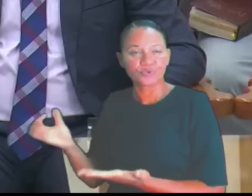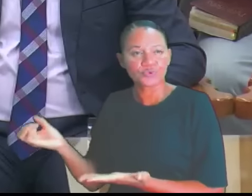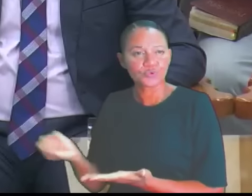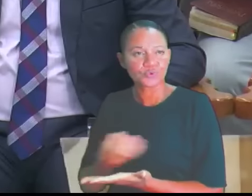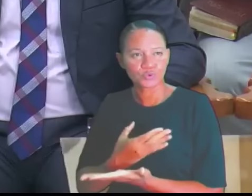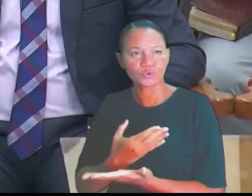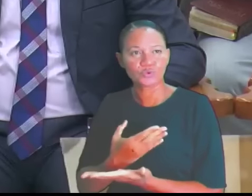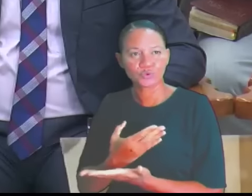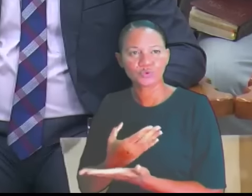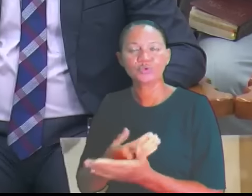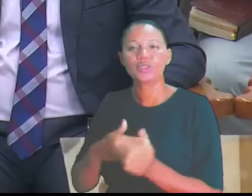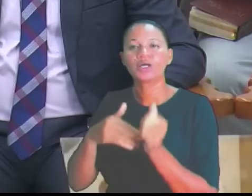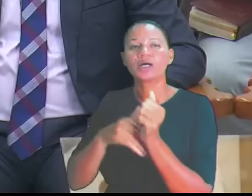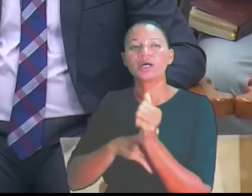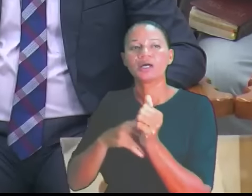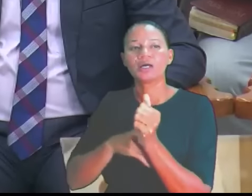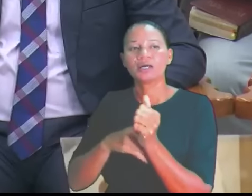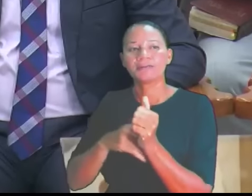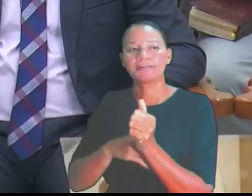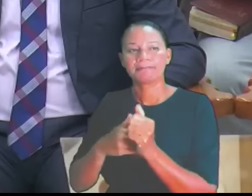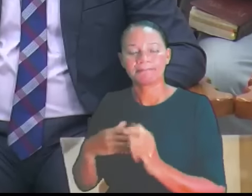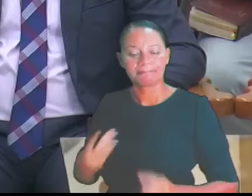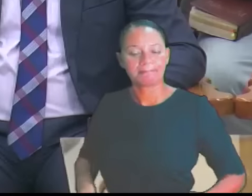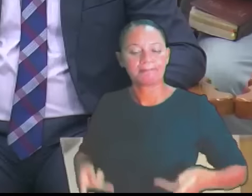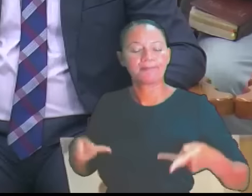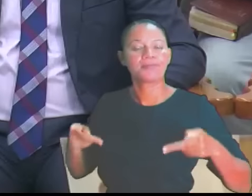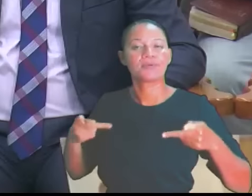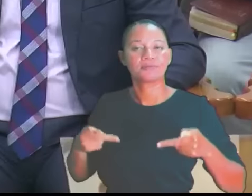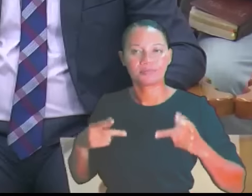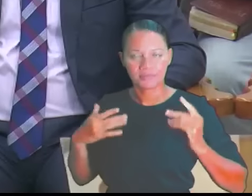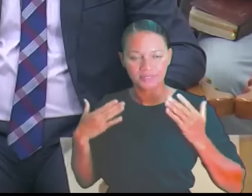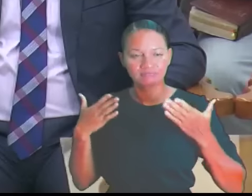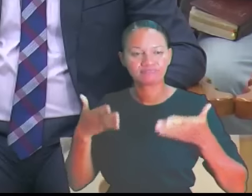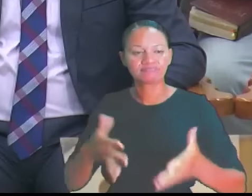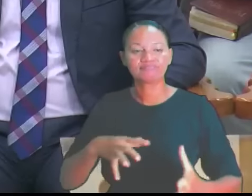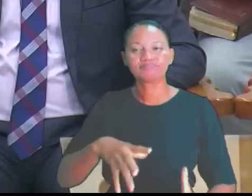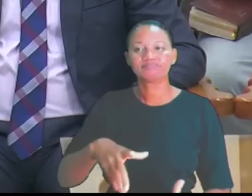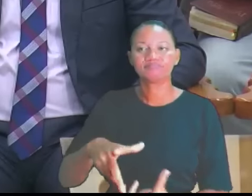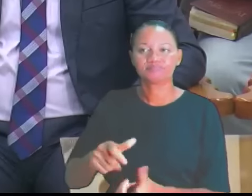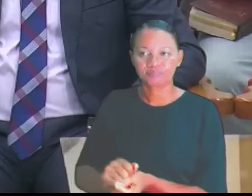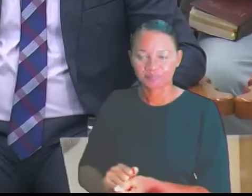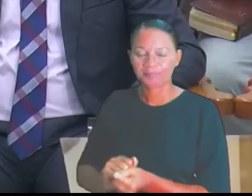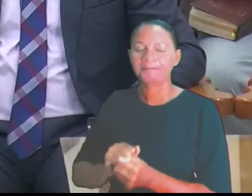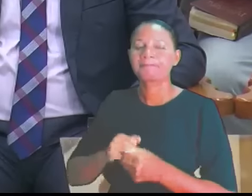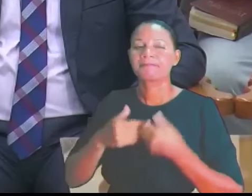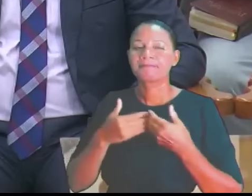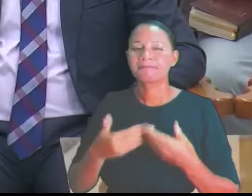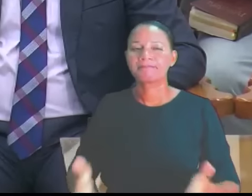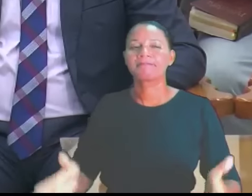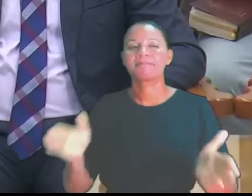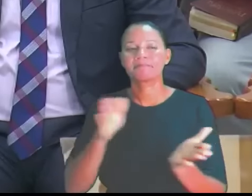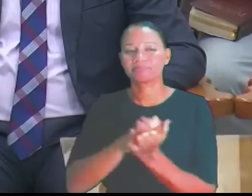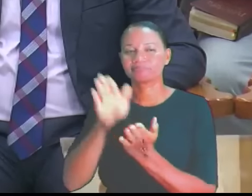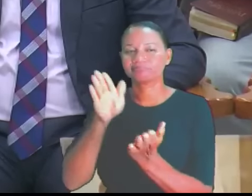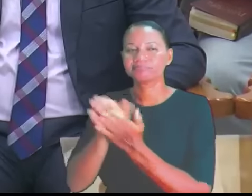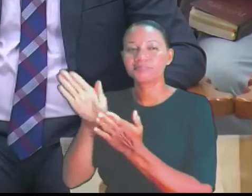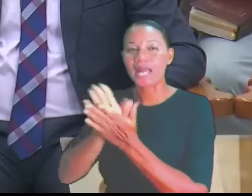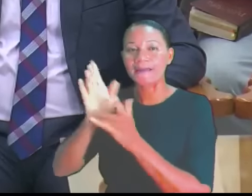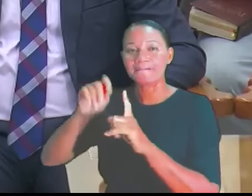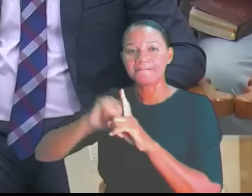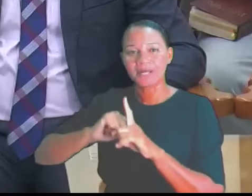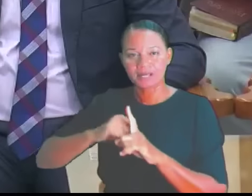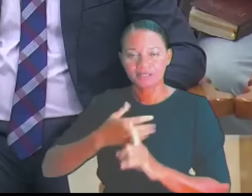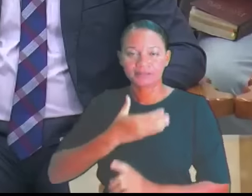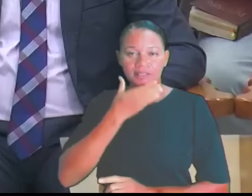recém-lançado, Segredos para Prosperar na Terra. Foi lançado agora no mês de dezembro. Então, se você quiser entender o